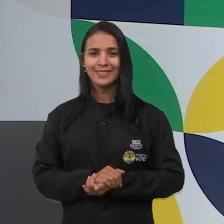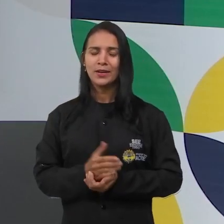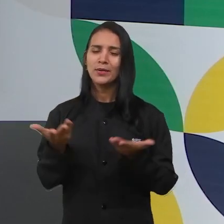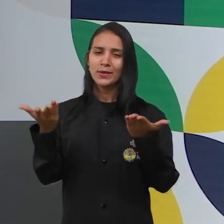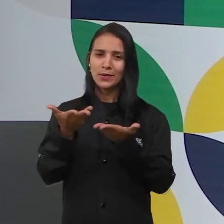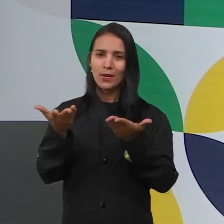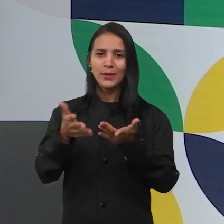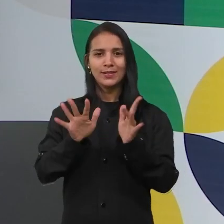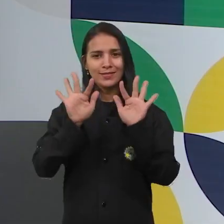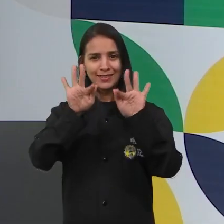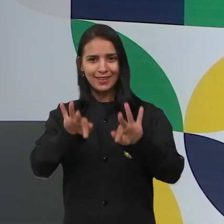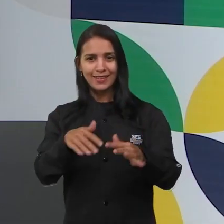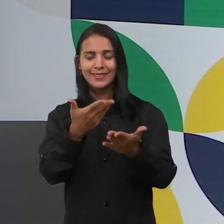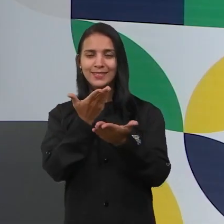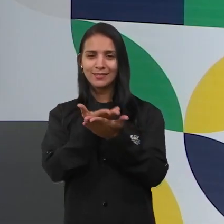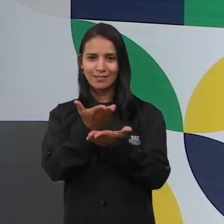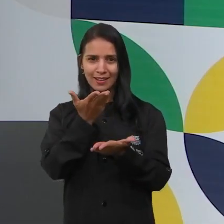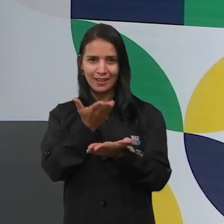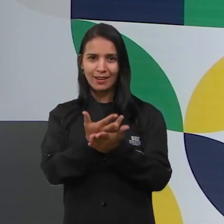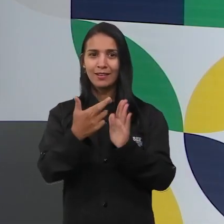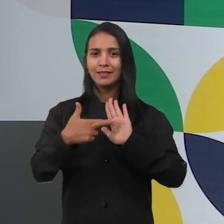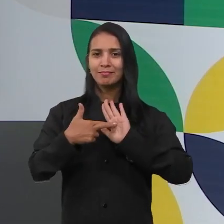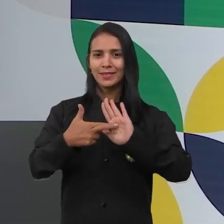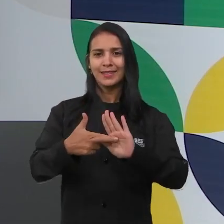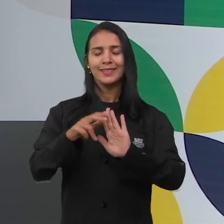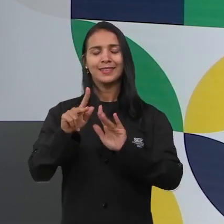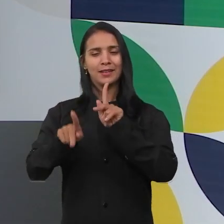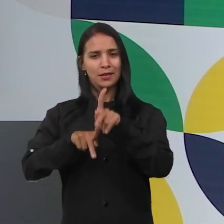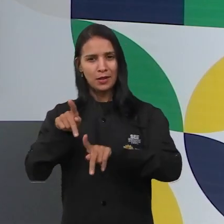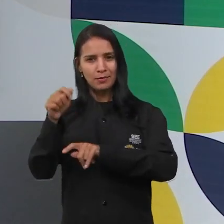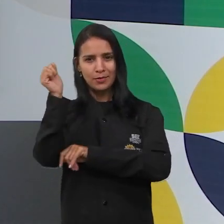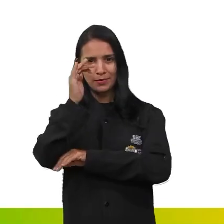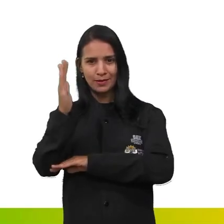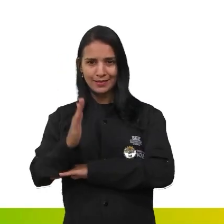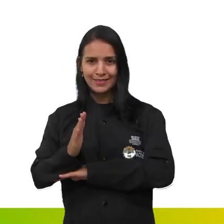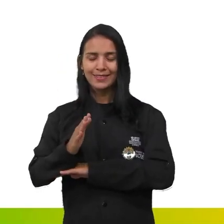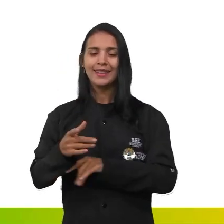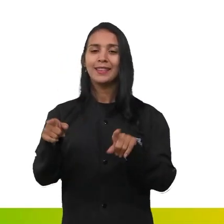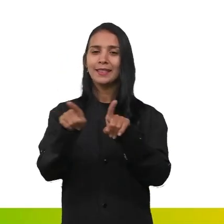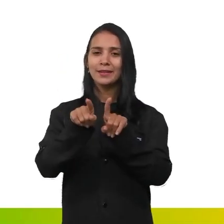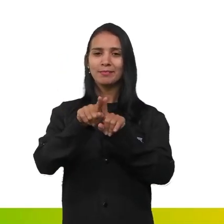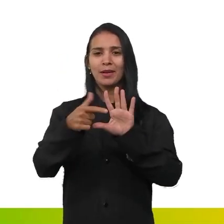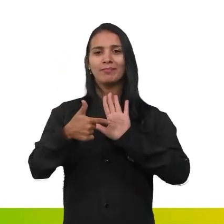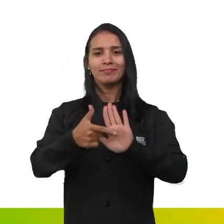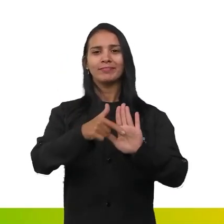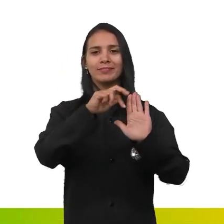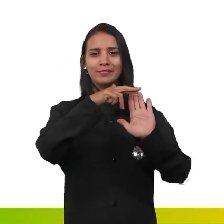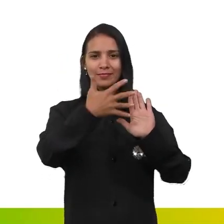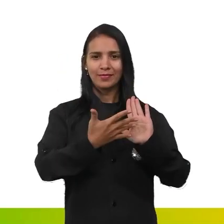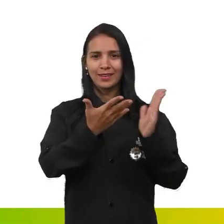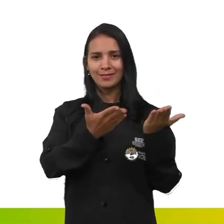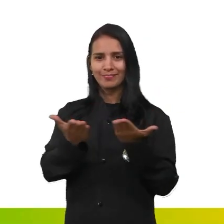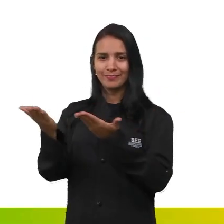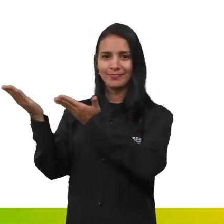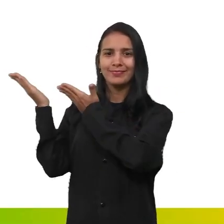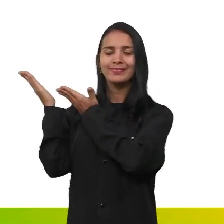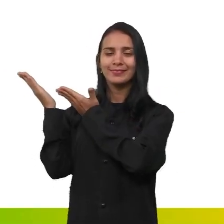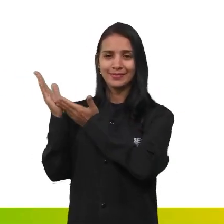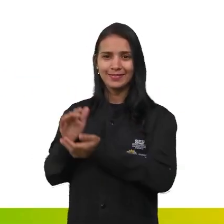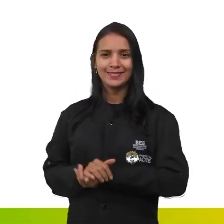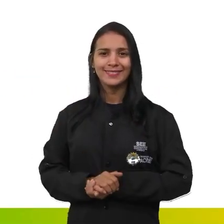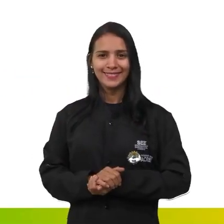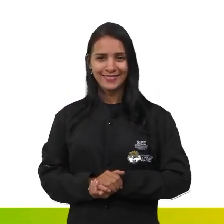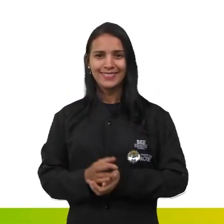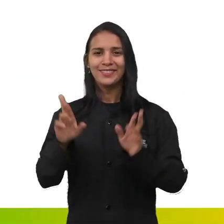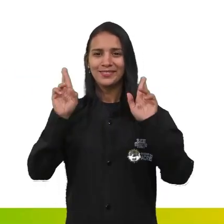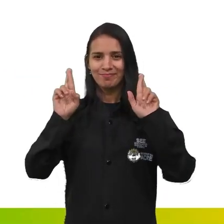essa imagem maravilhosa representando a população brasileira. Quero trazer também aqui as nossas referências. Eu espero